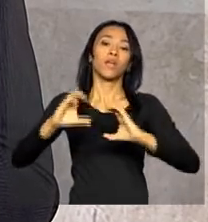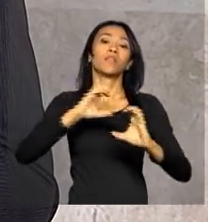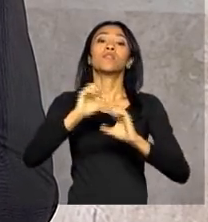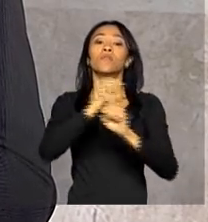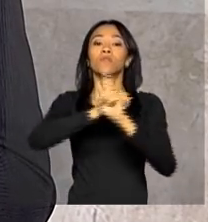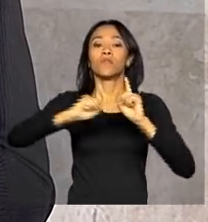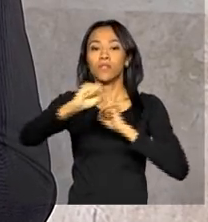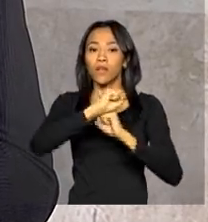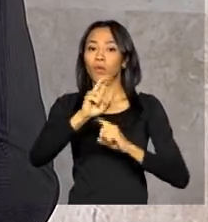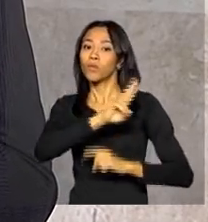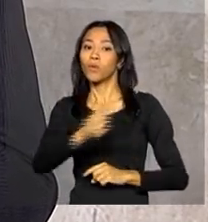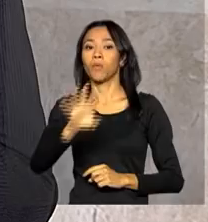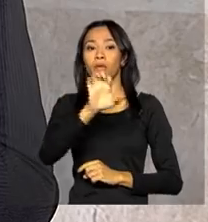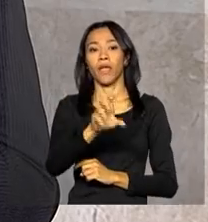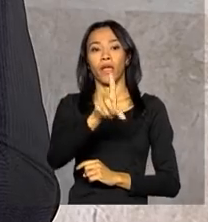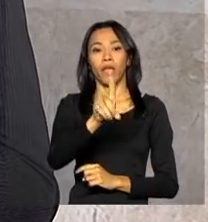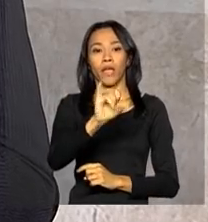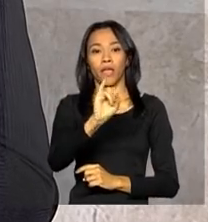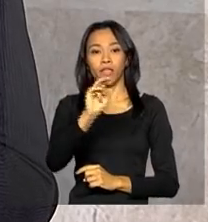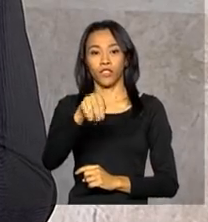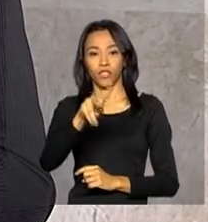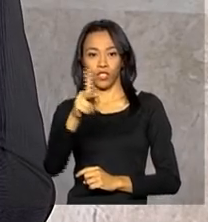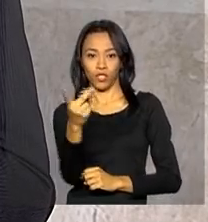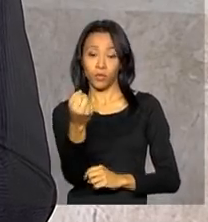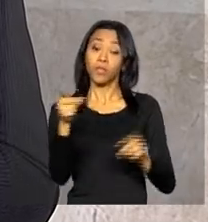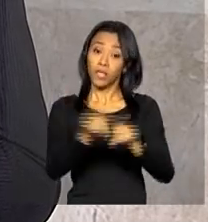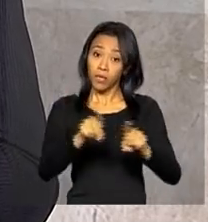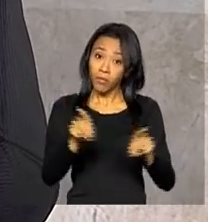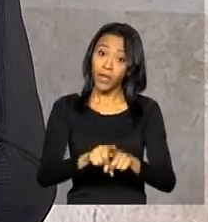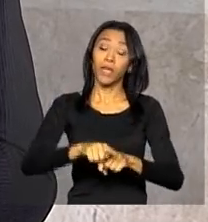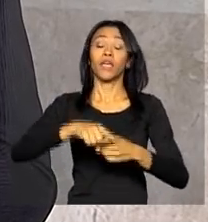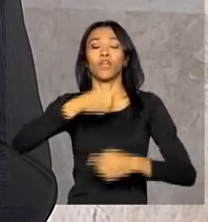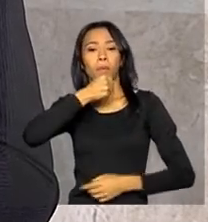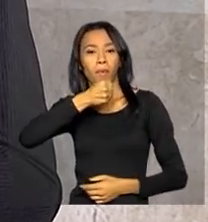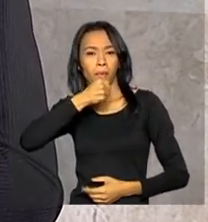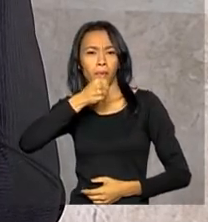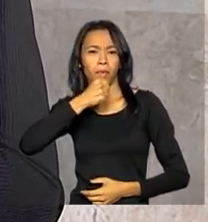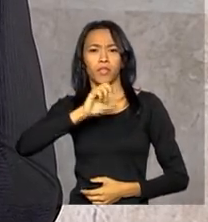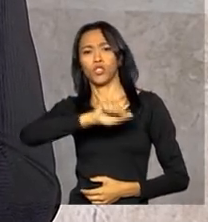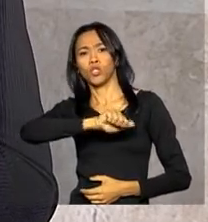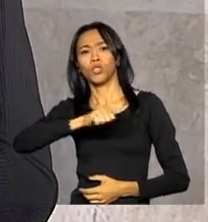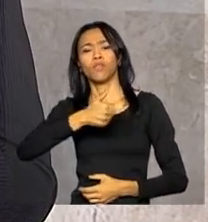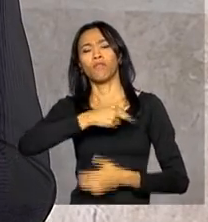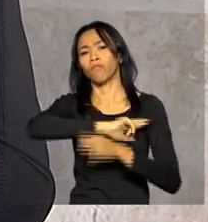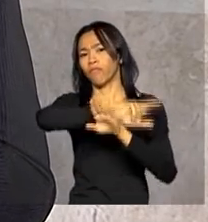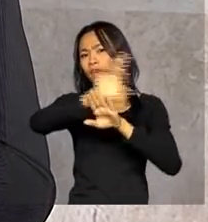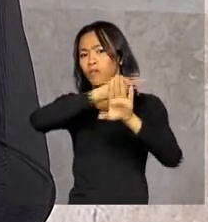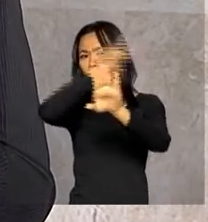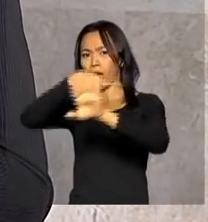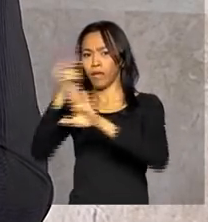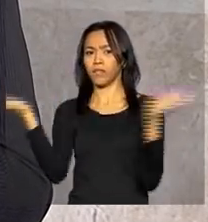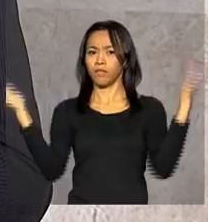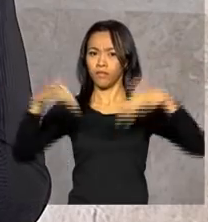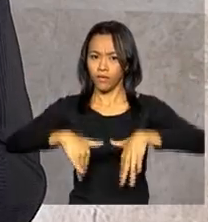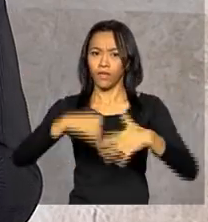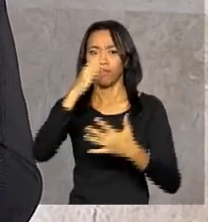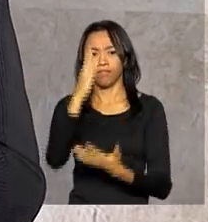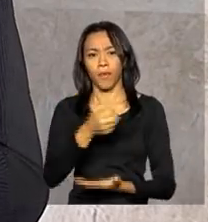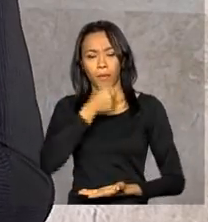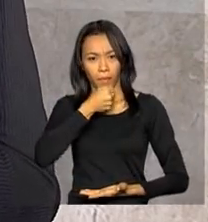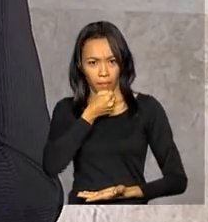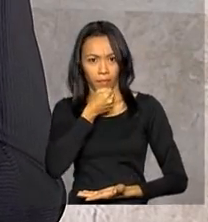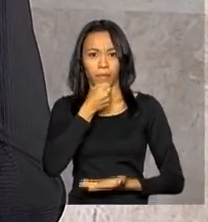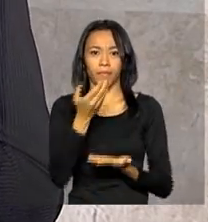presidência, Edinho Silva, e também jornalistas estrangeiros, para uma conversa, uma entrevista à imprensa internacional.